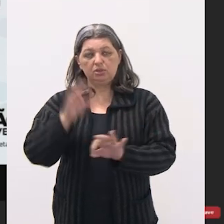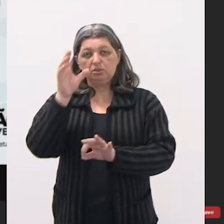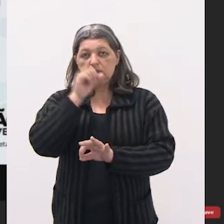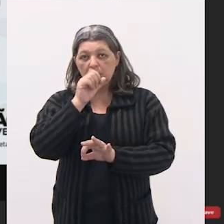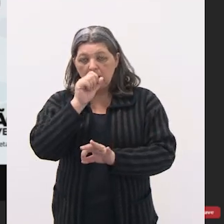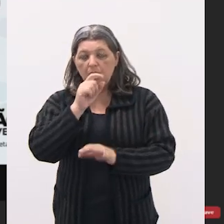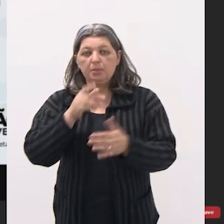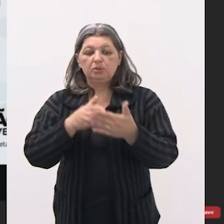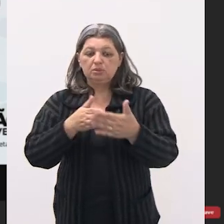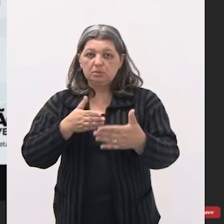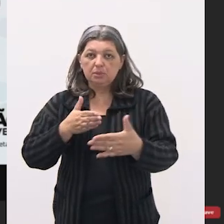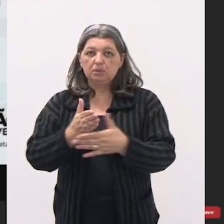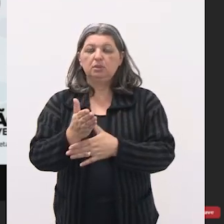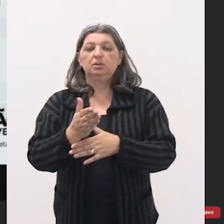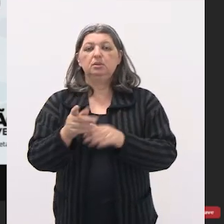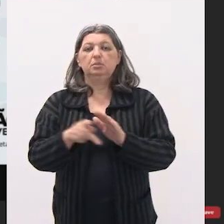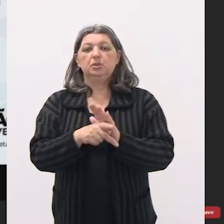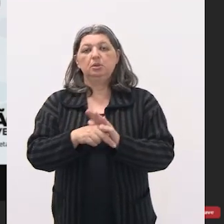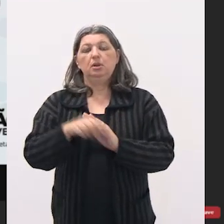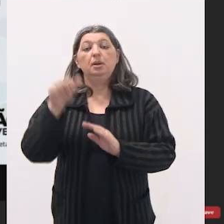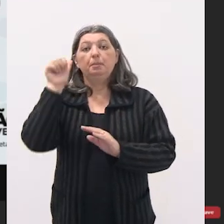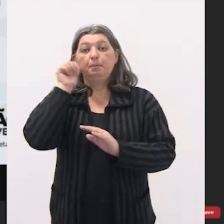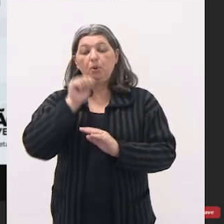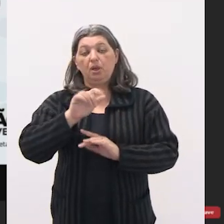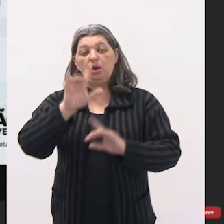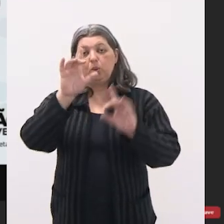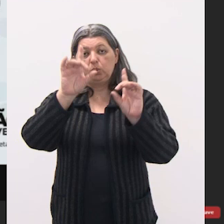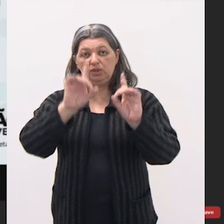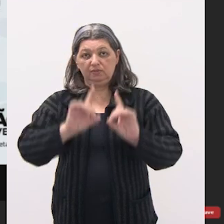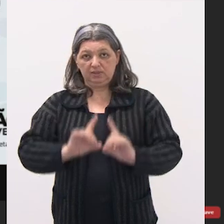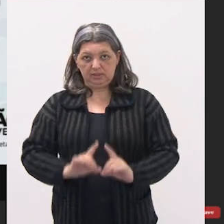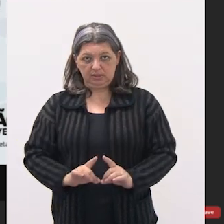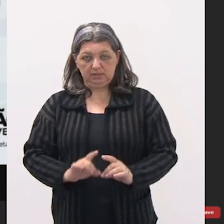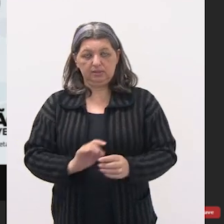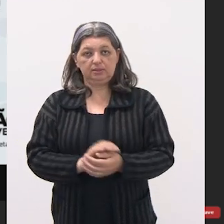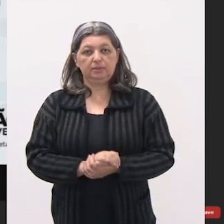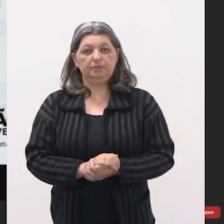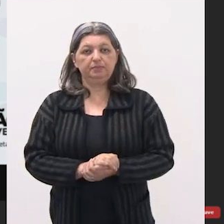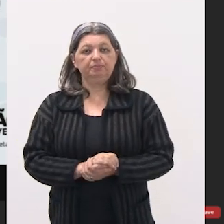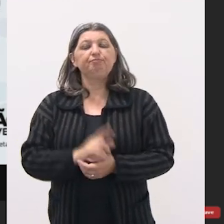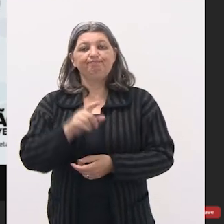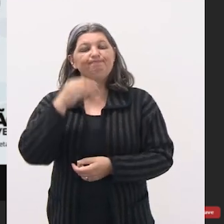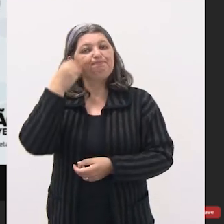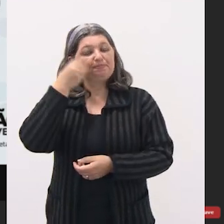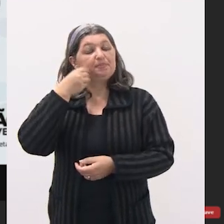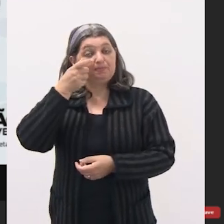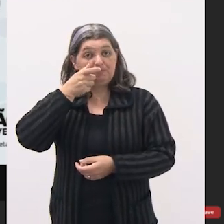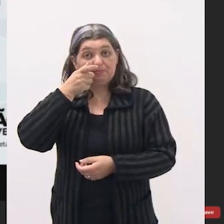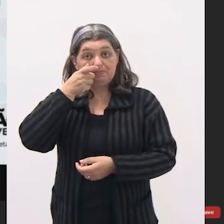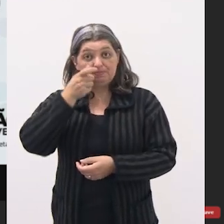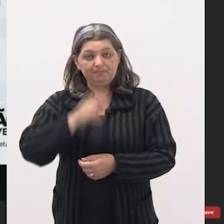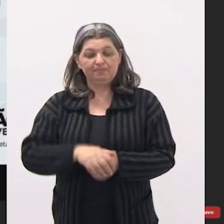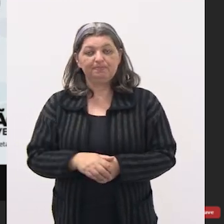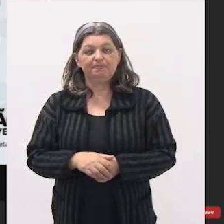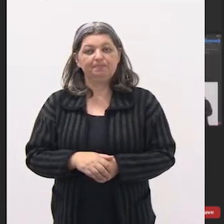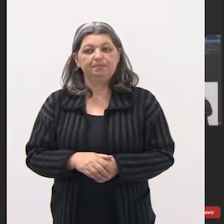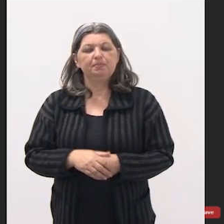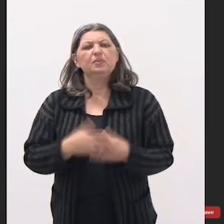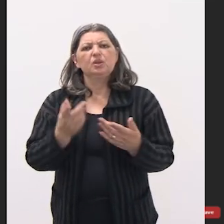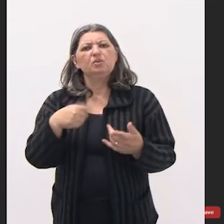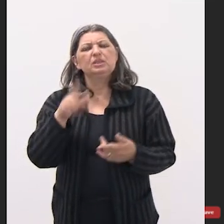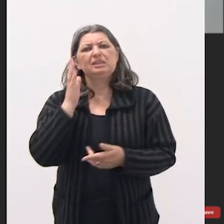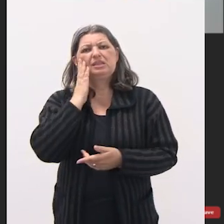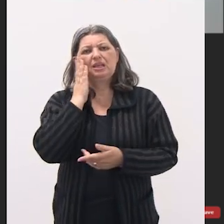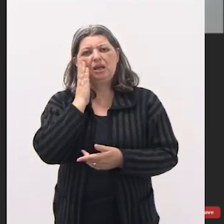atendimento ginecológico à mulher com deficiência. Uma experiência interessante, né, gente? Como vocês